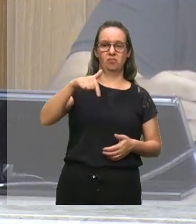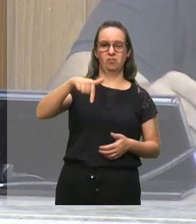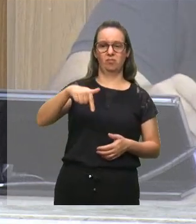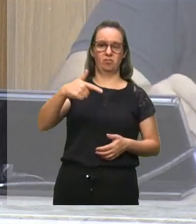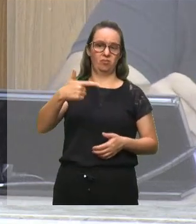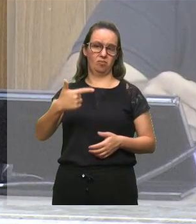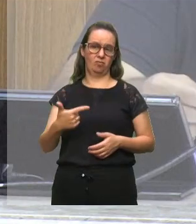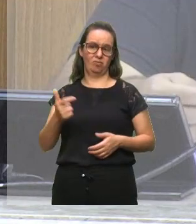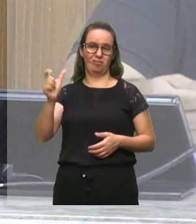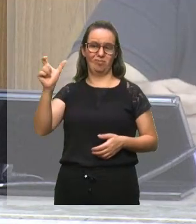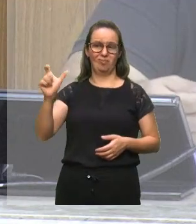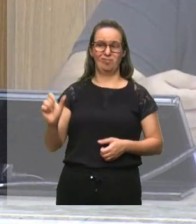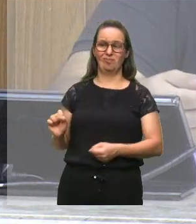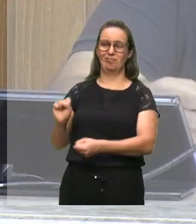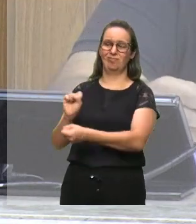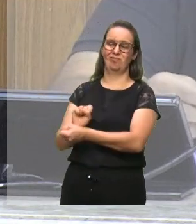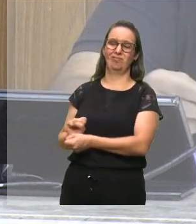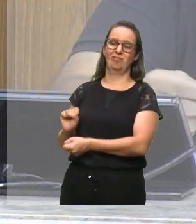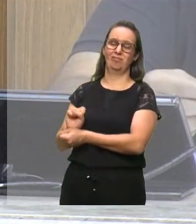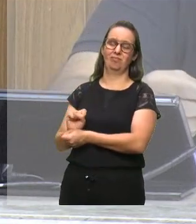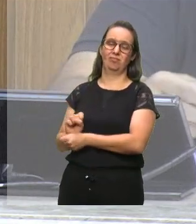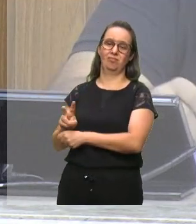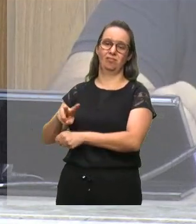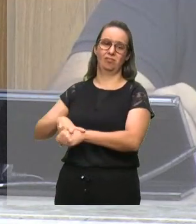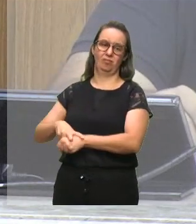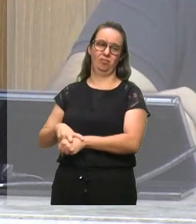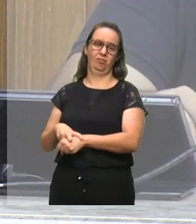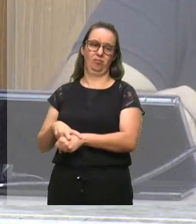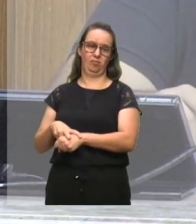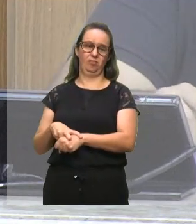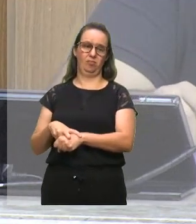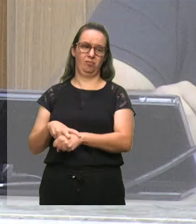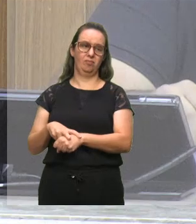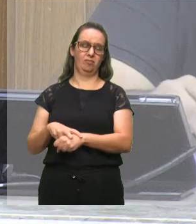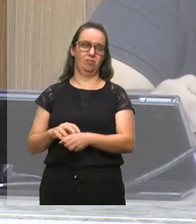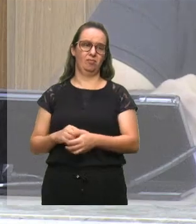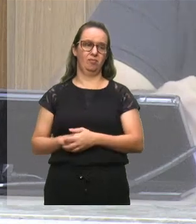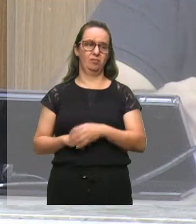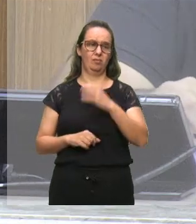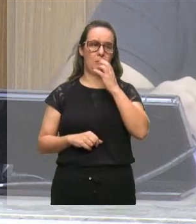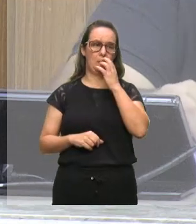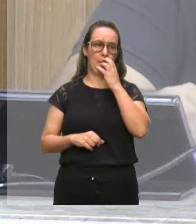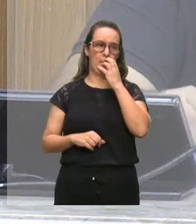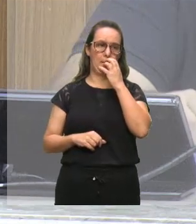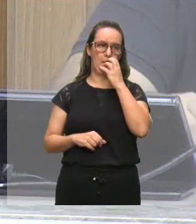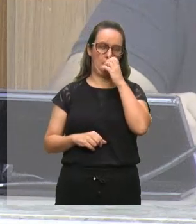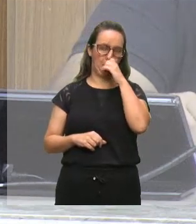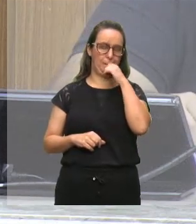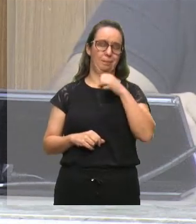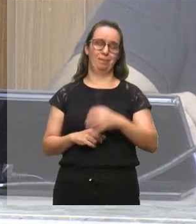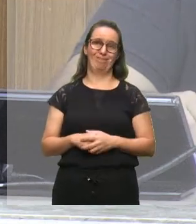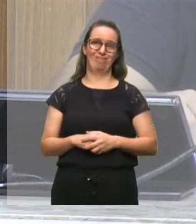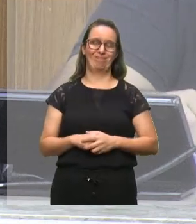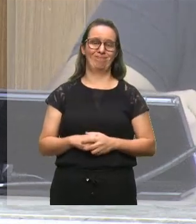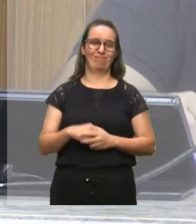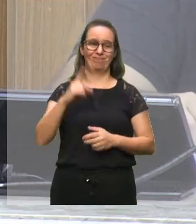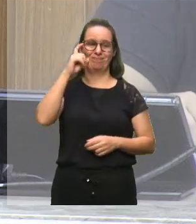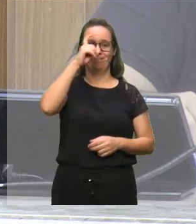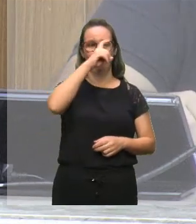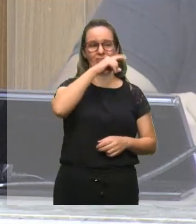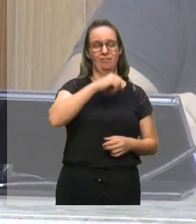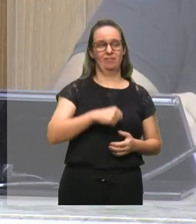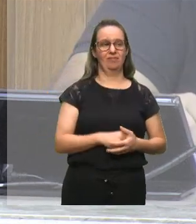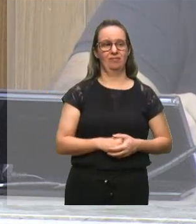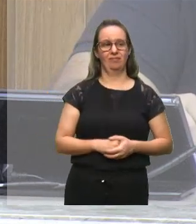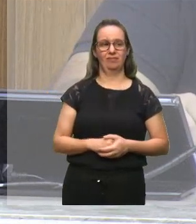pessoas esperando uma vaga nos asilos. Isso com tendência a aumento. Então, hoje nós